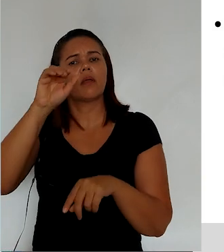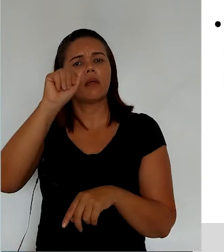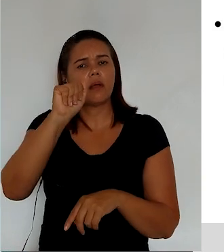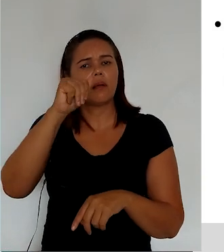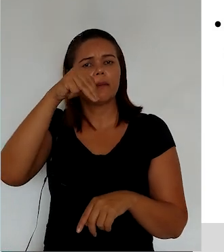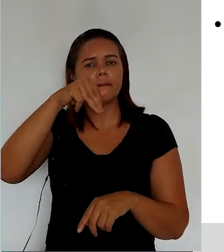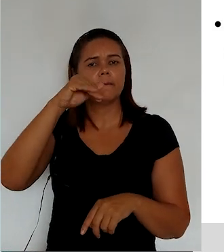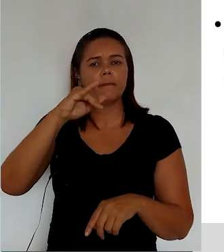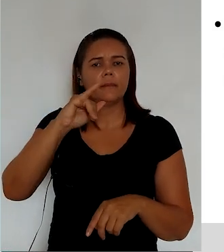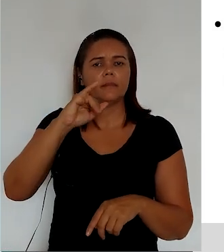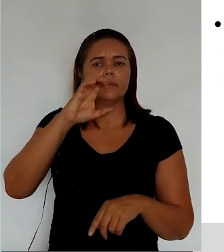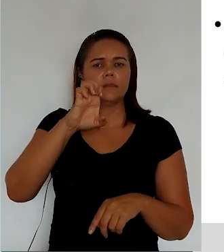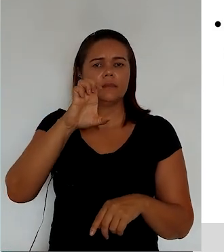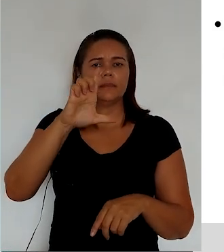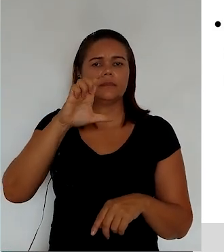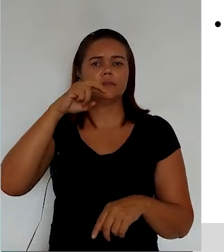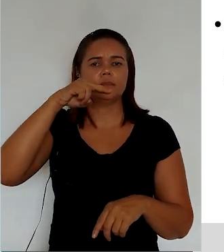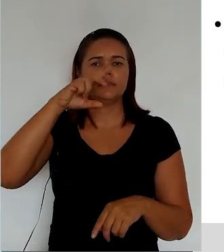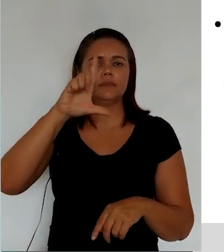amielínicos.